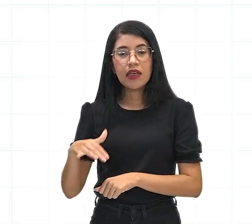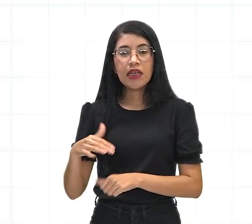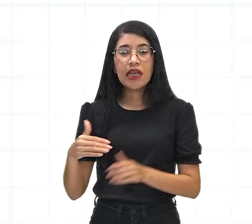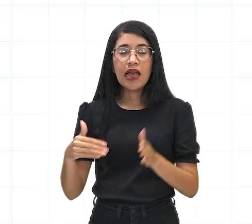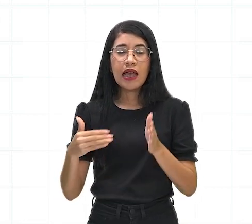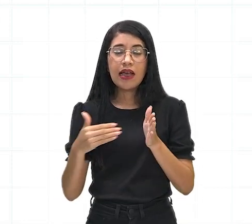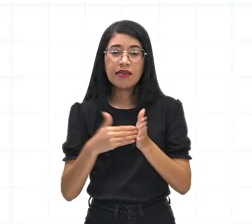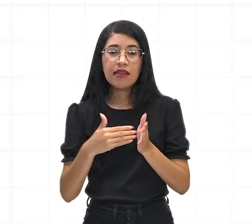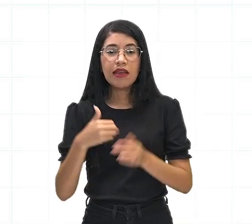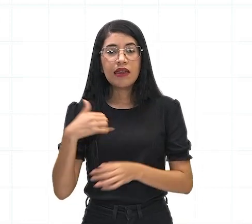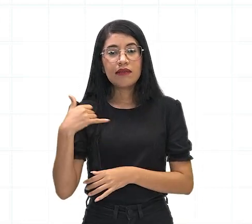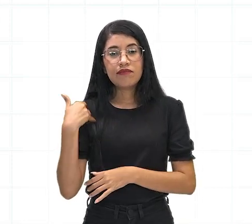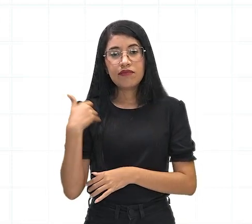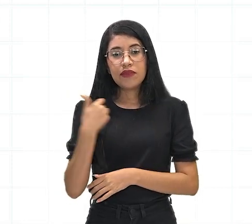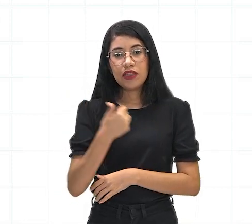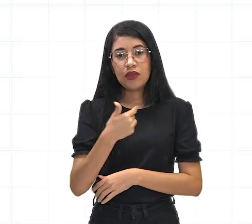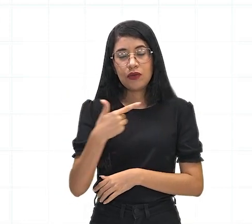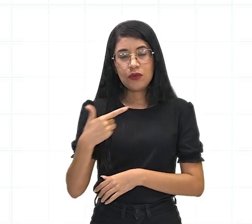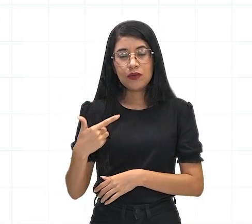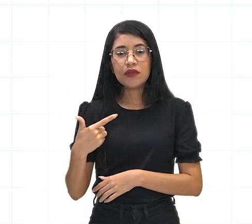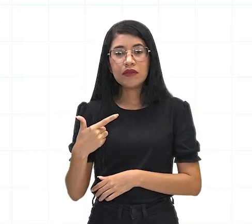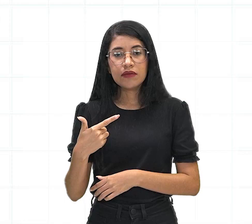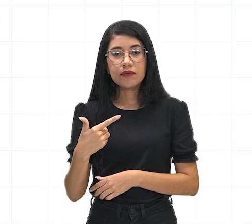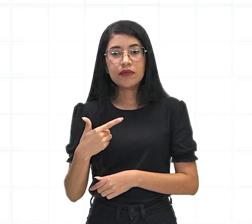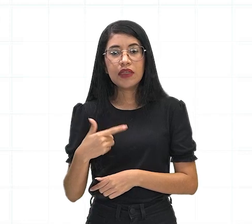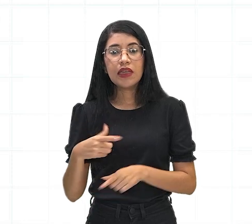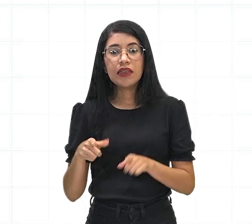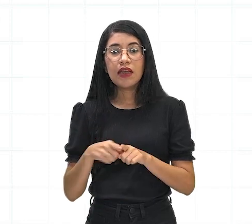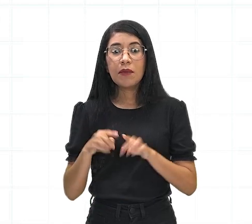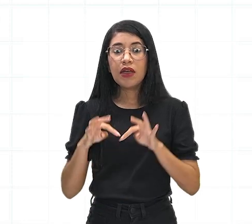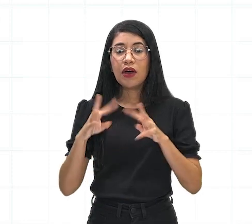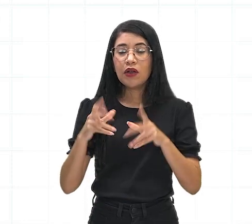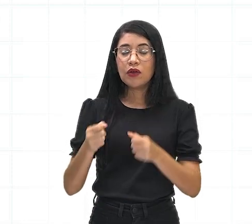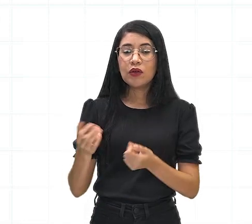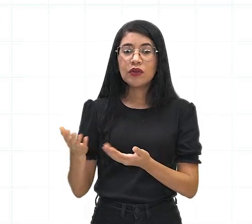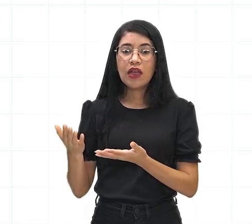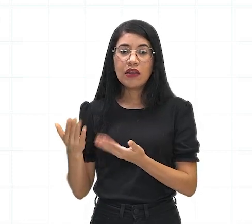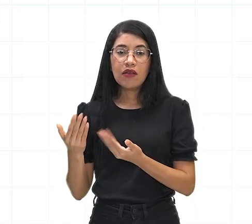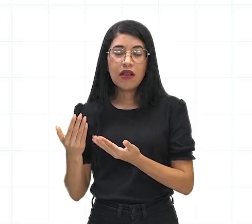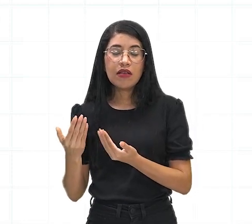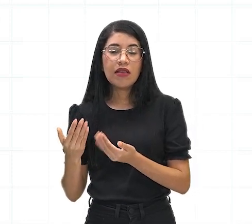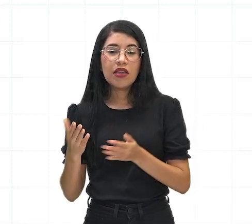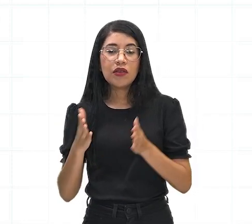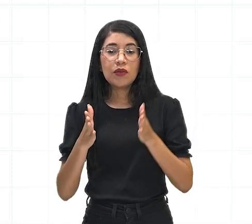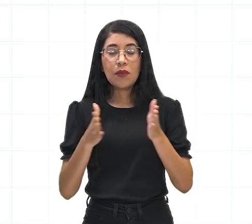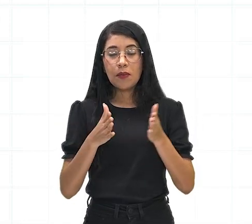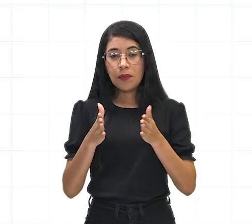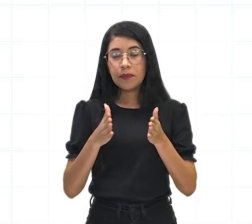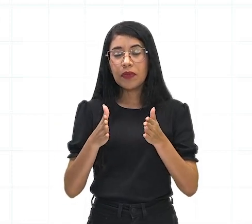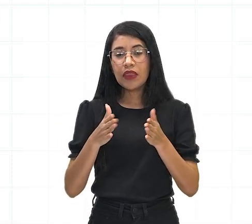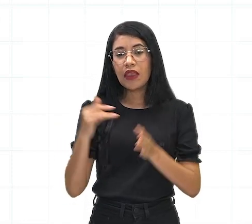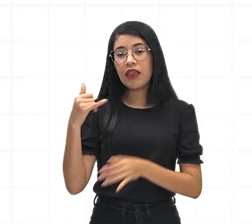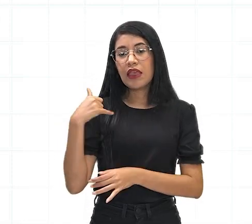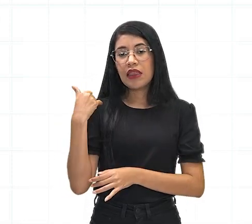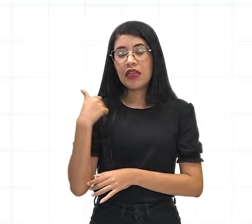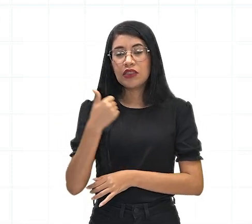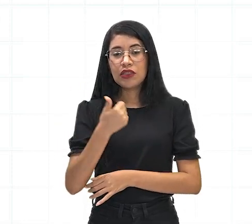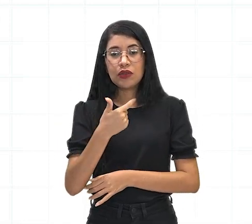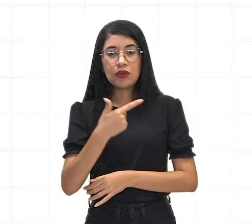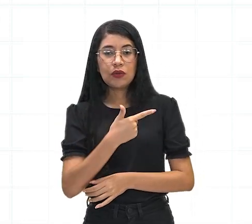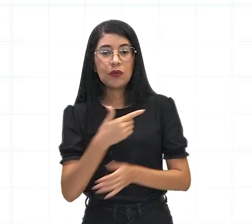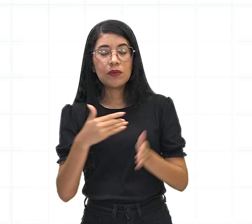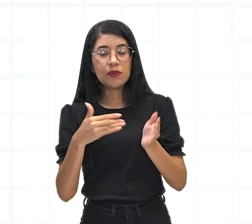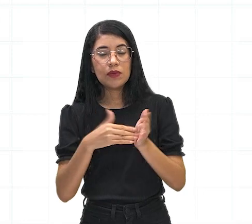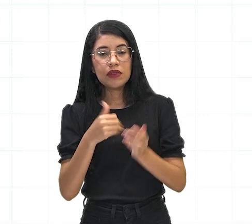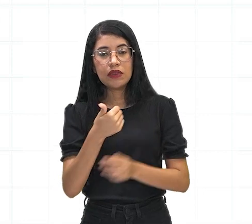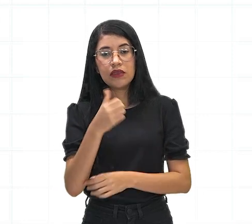crianças de até 12 anos de idade incompletos e a todos os adolescentes de entre 12